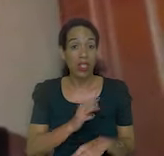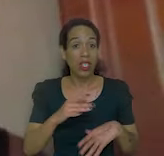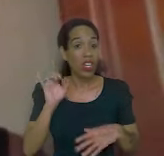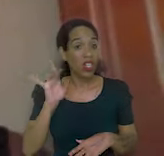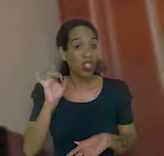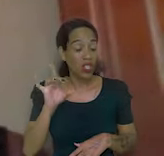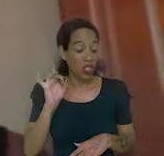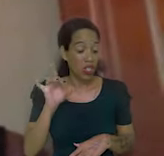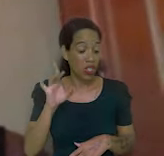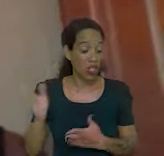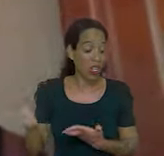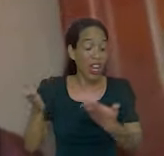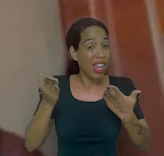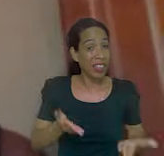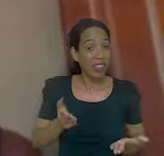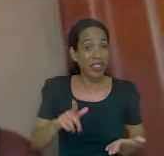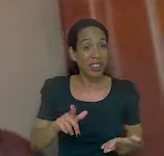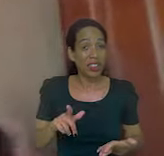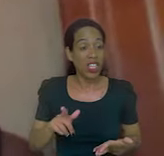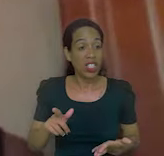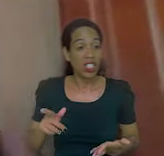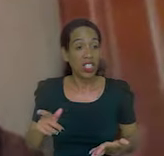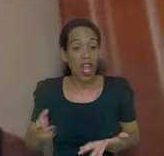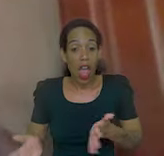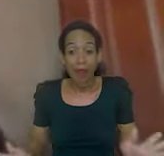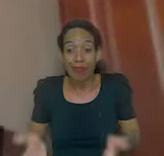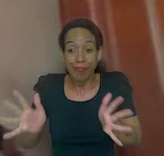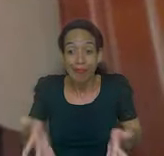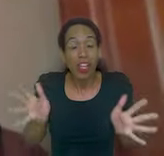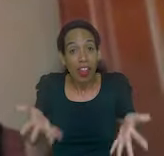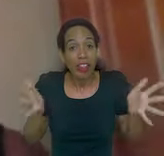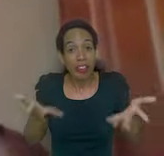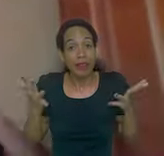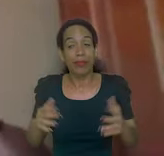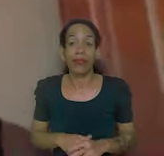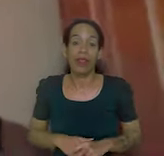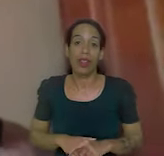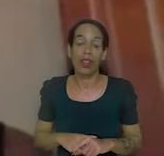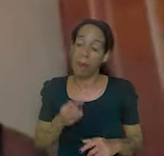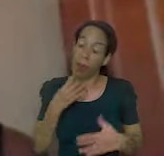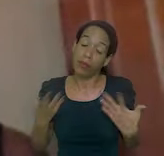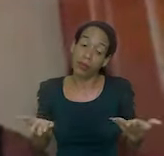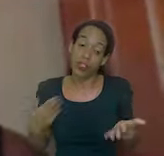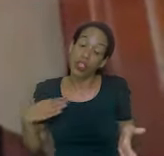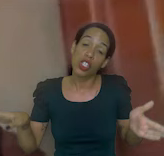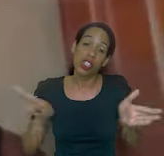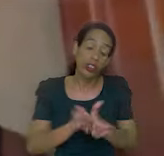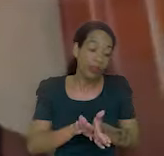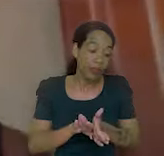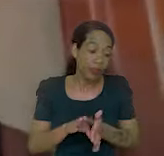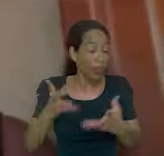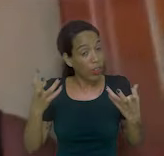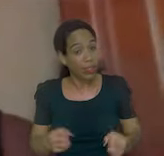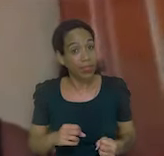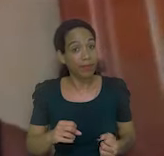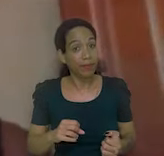É só alguém para vir com aquela injeção de ânimo, não sei o quê. Aí eu falei assim, bom, quando eu chegar, vou